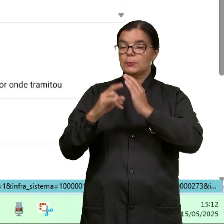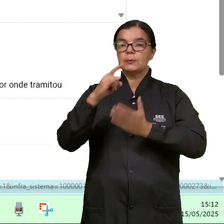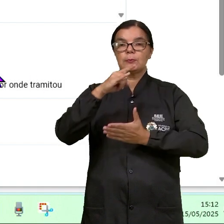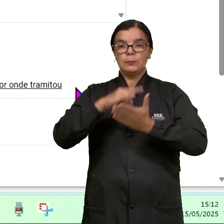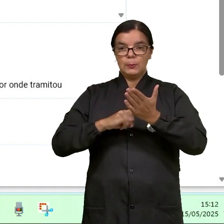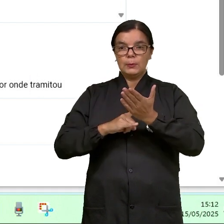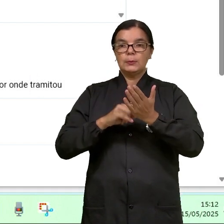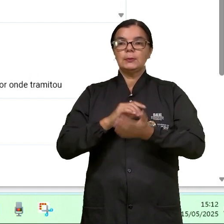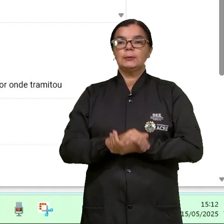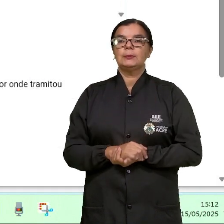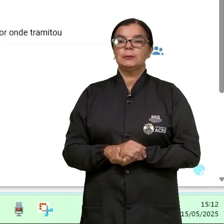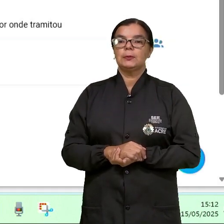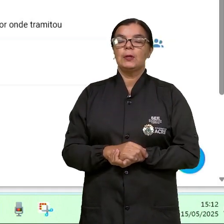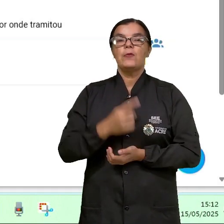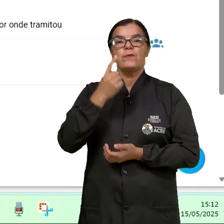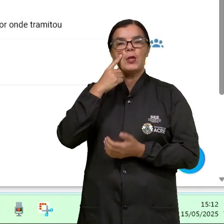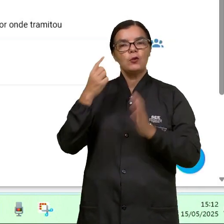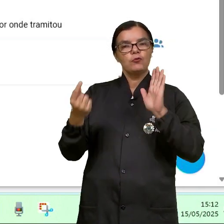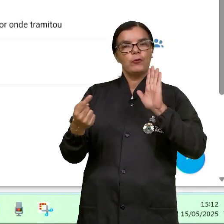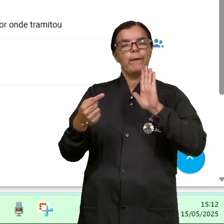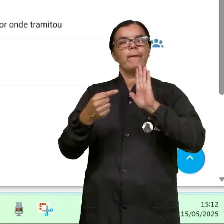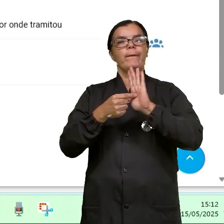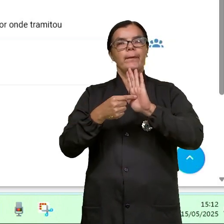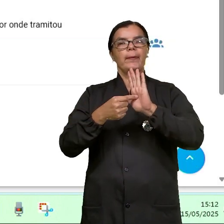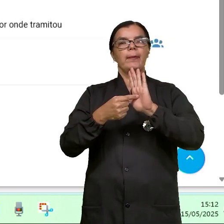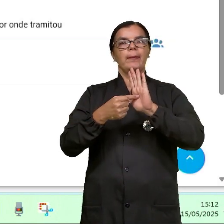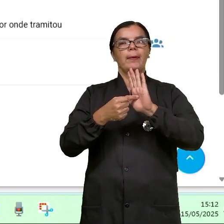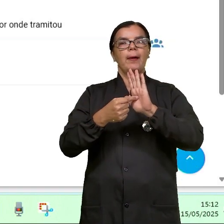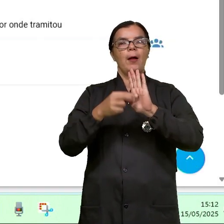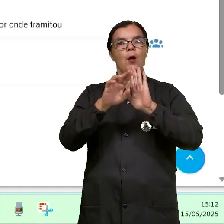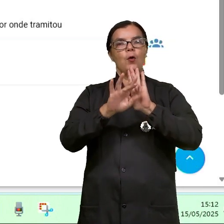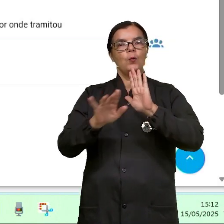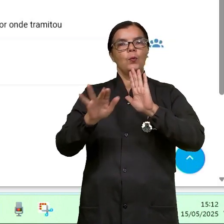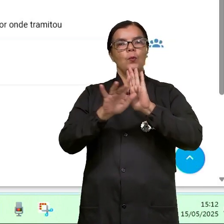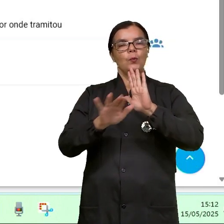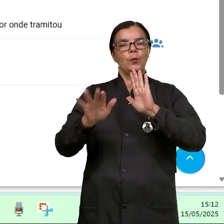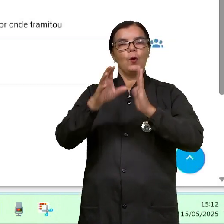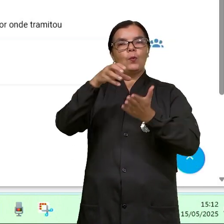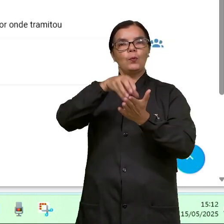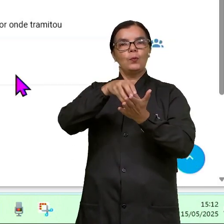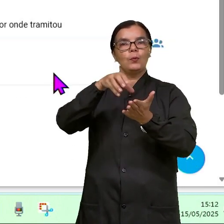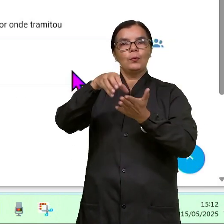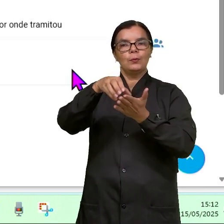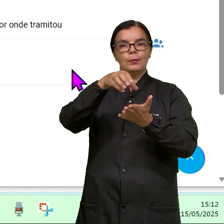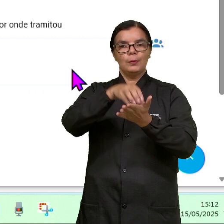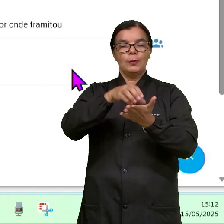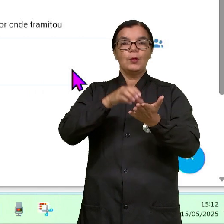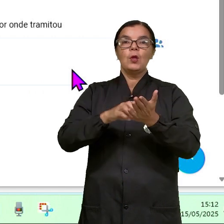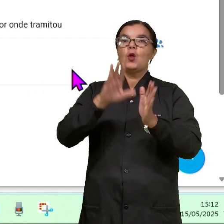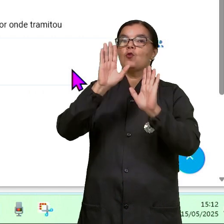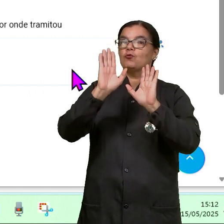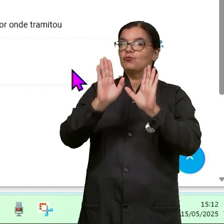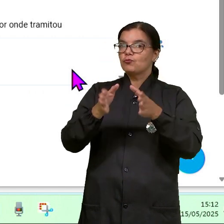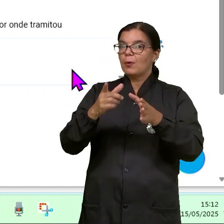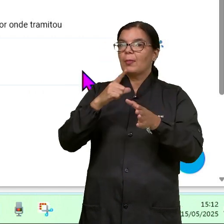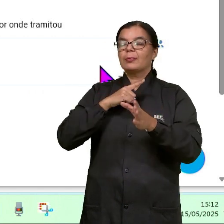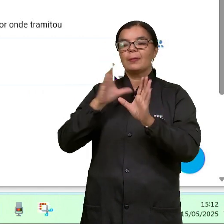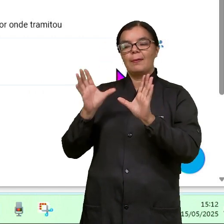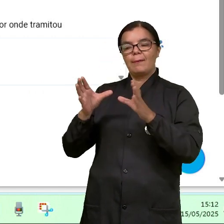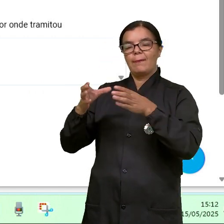processo. Em vez de eu ficar aqui, clicando aqui e digitando aqui os setores, eu já criei um grupo de envio